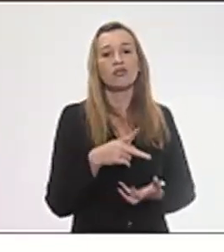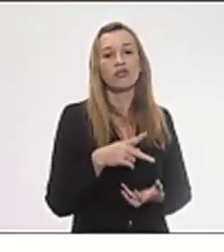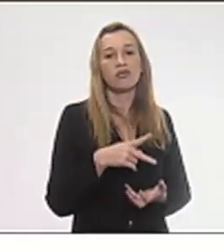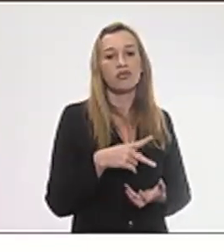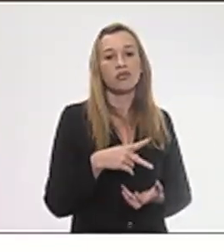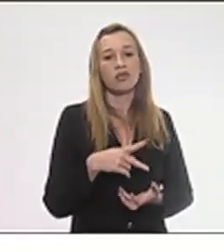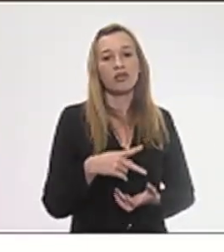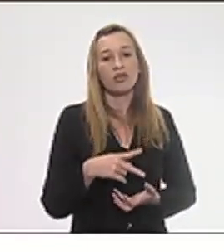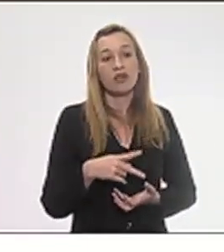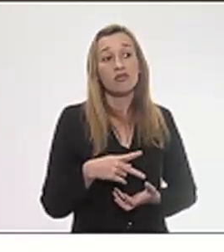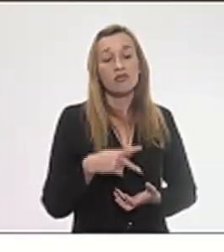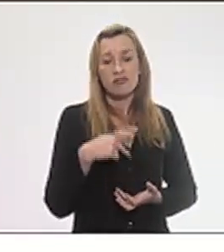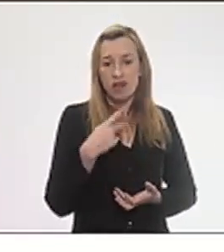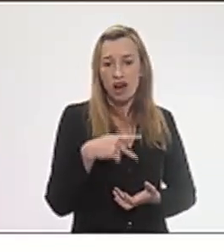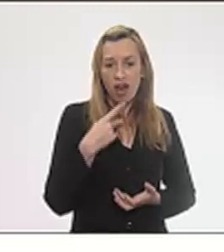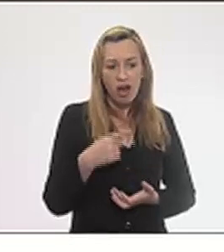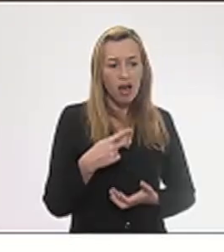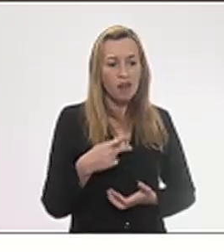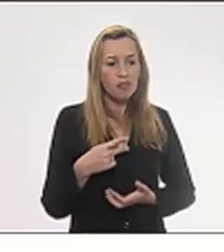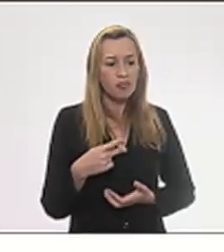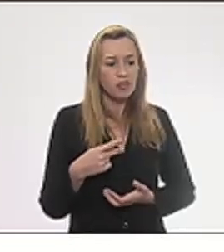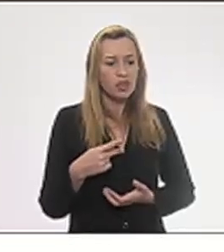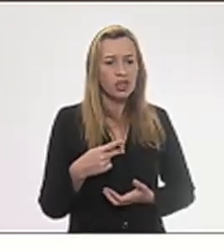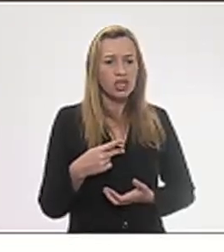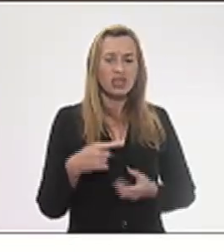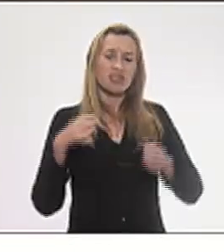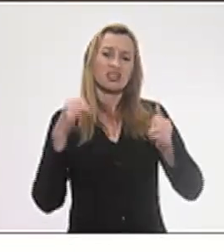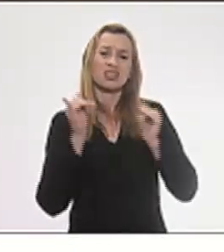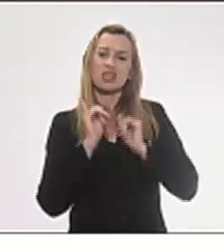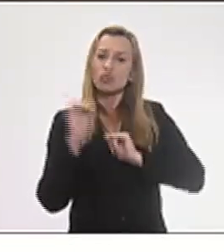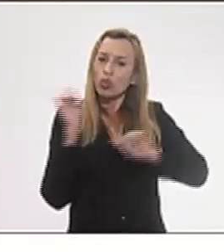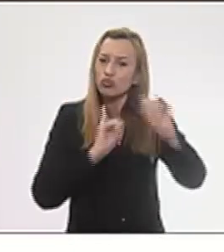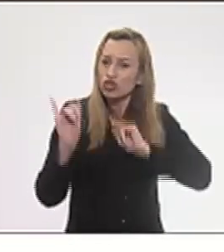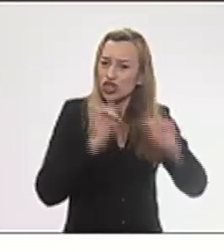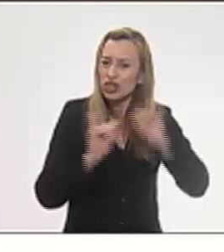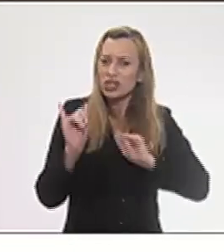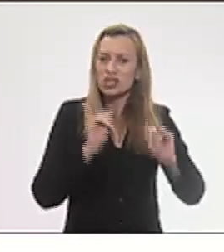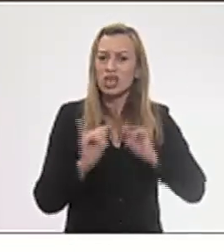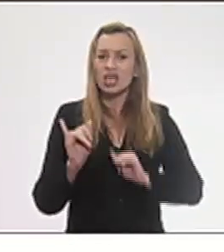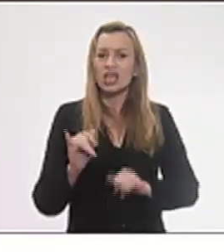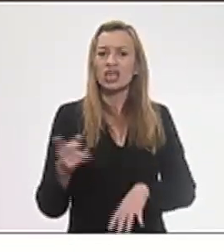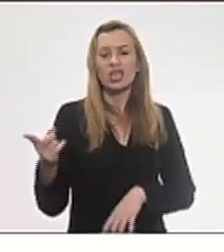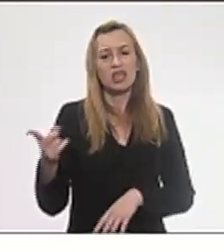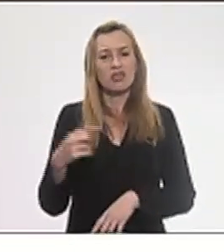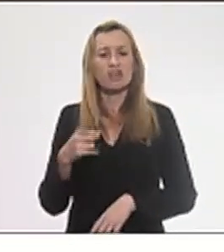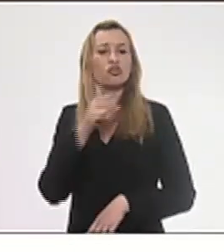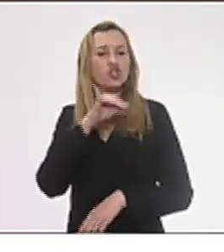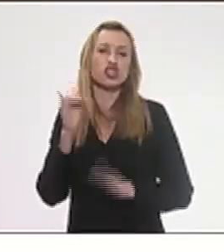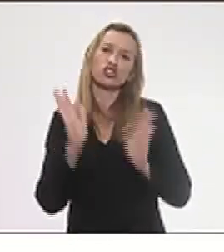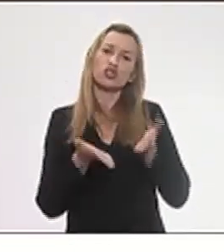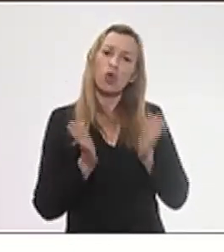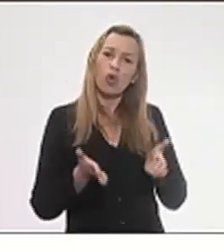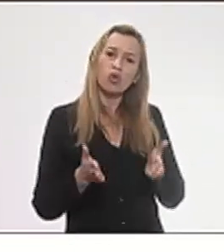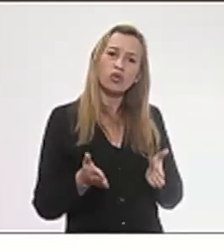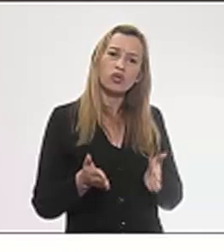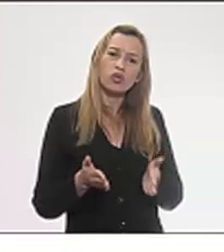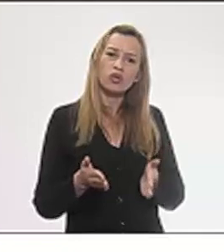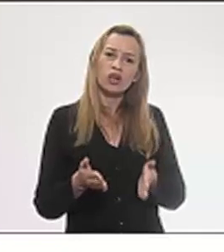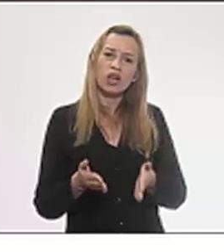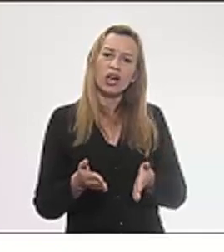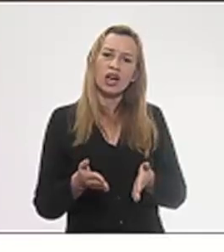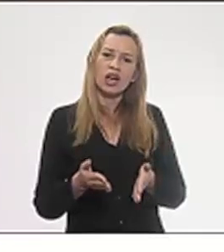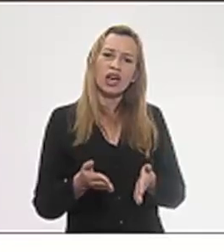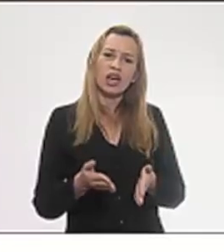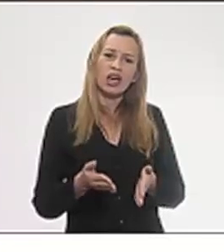ô presidenta, a respeito dessa notícia que veio ao ar no dia de hoje, degrinindo não